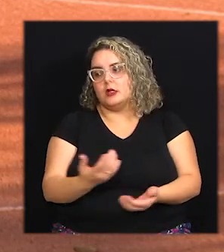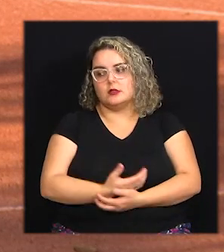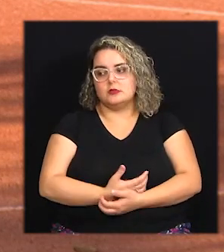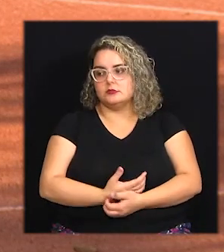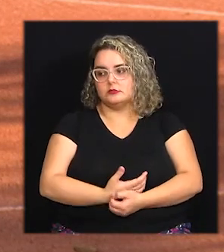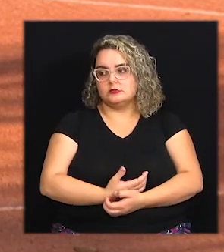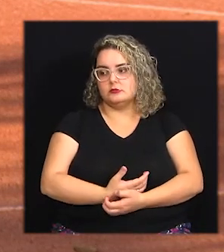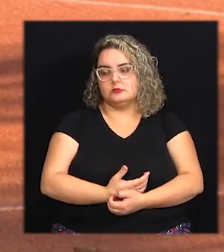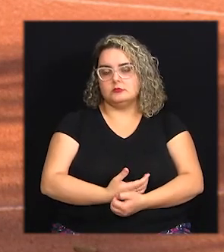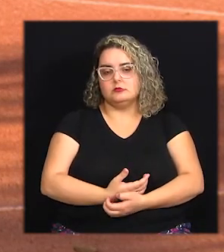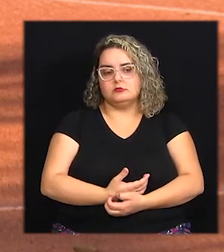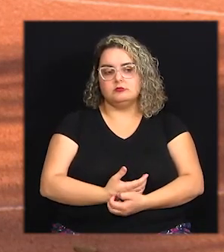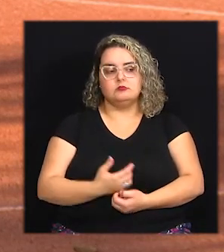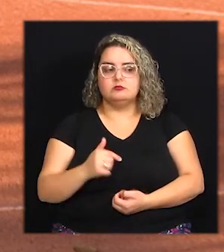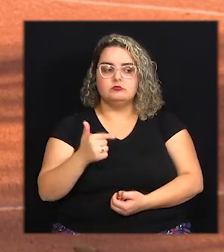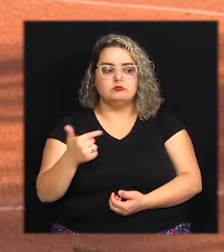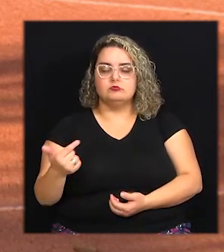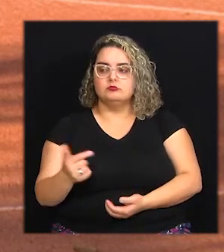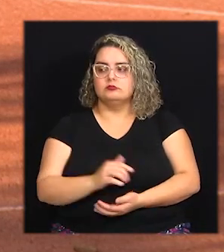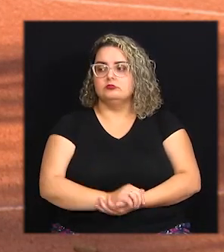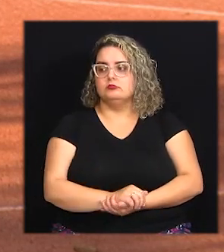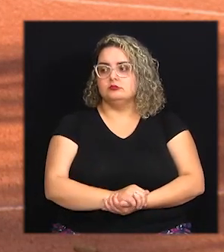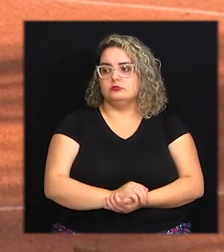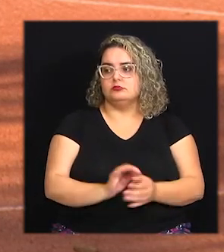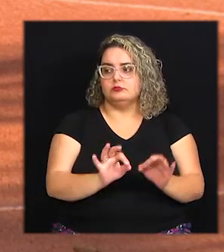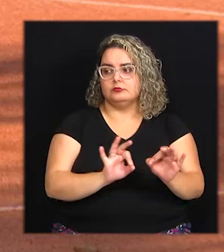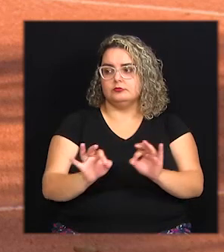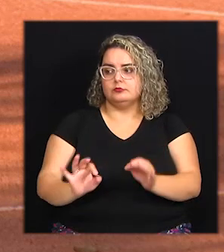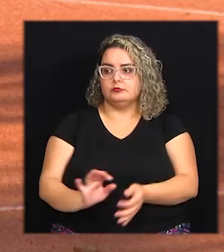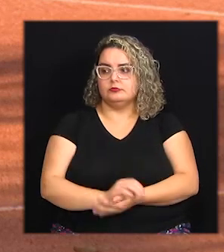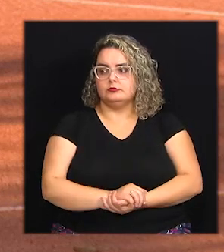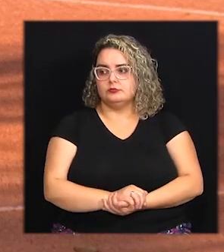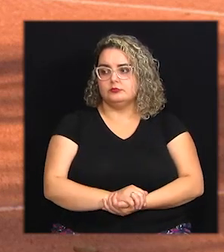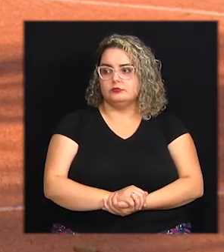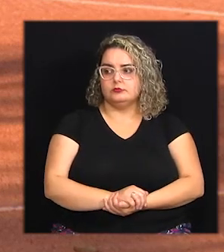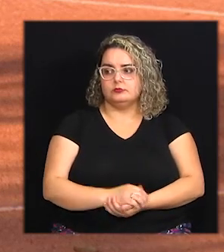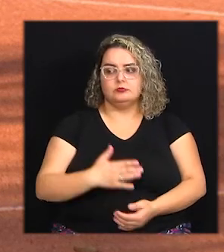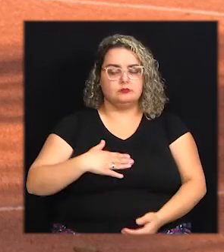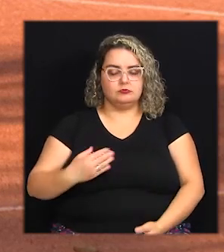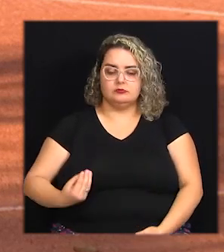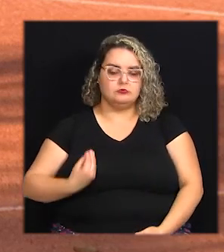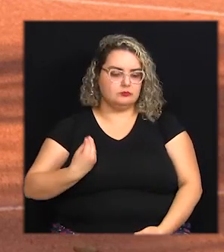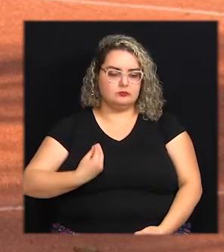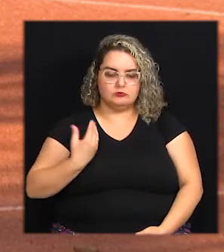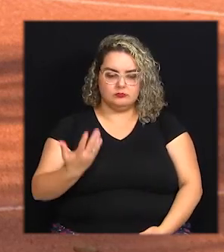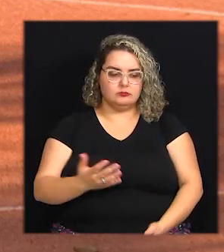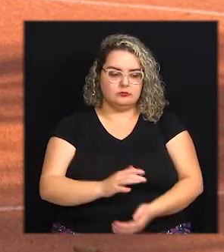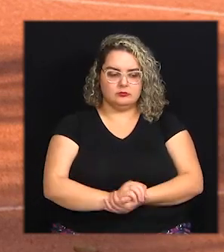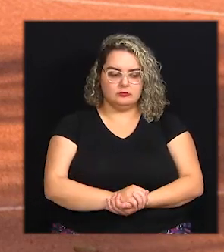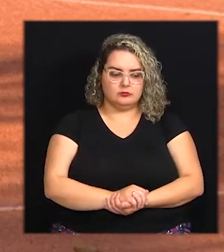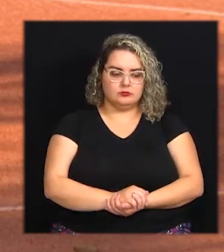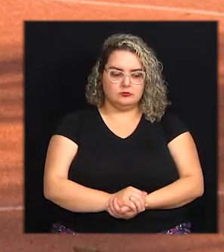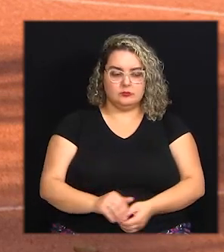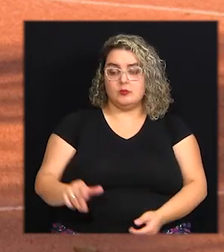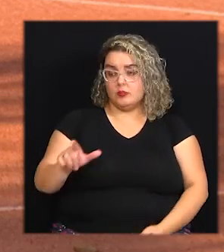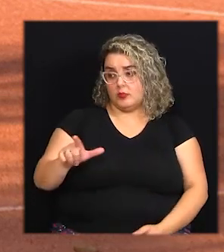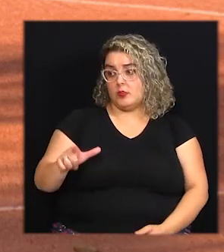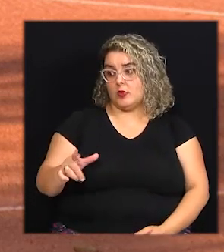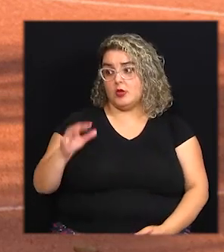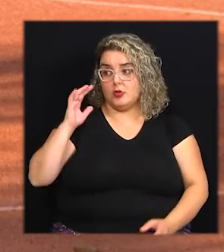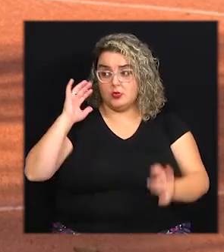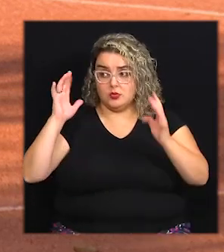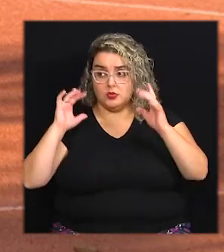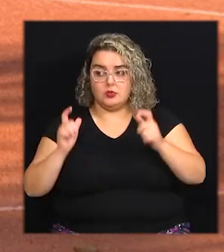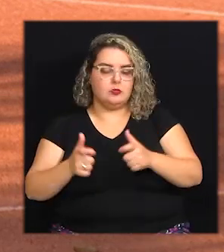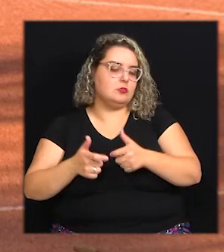Mas é isso, não tem muito um planejamento da minha vida, assim, tipo, claro,